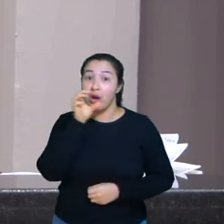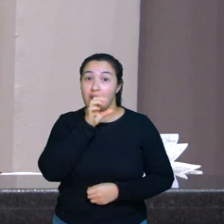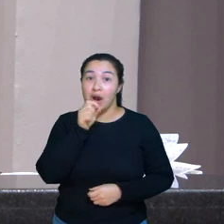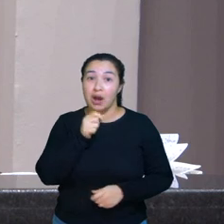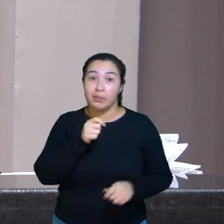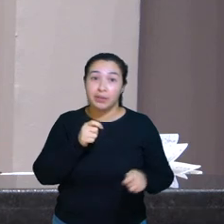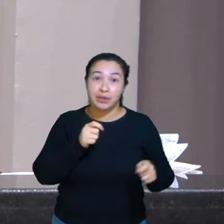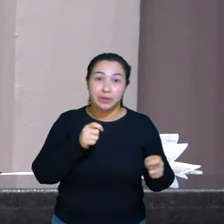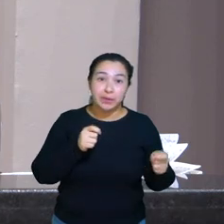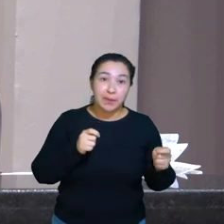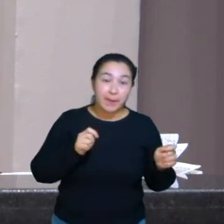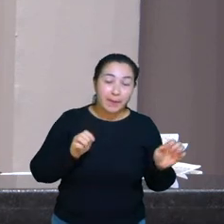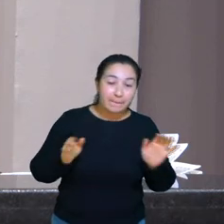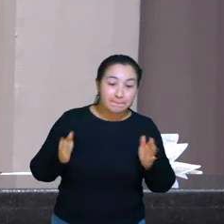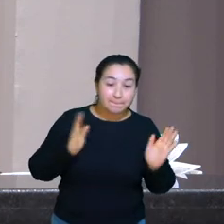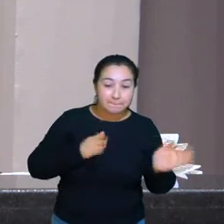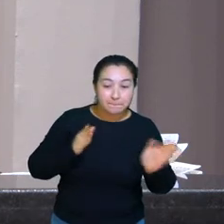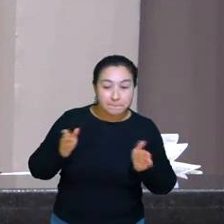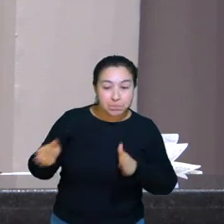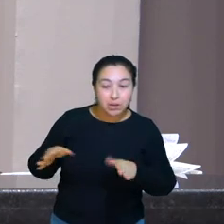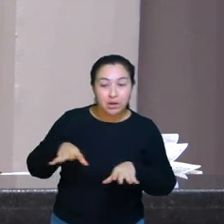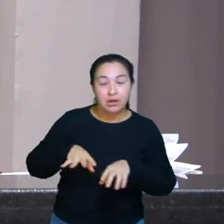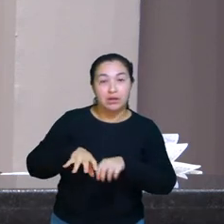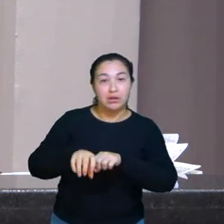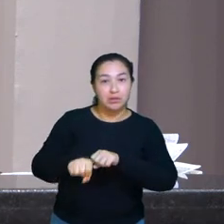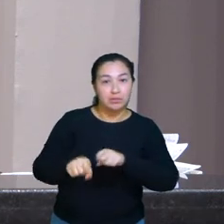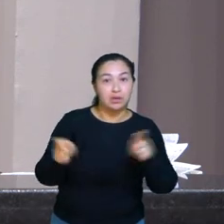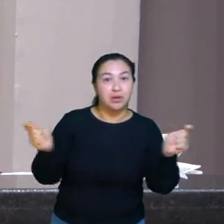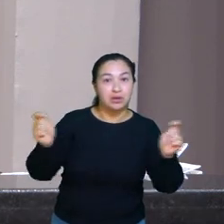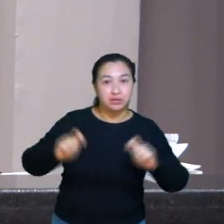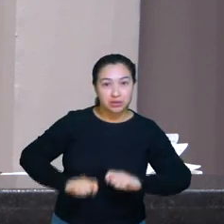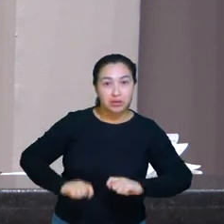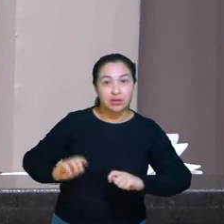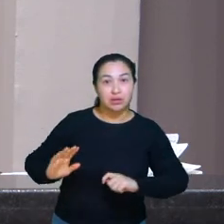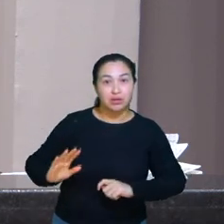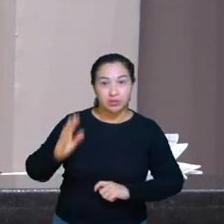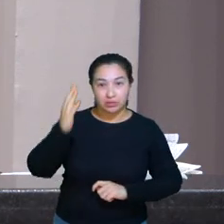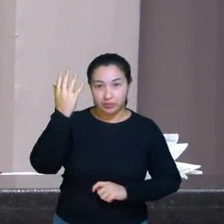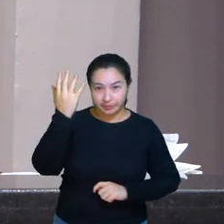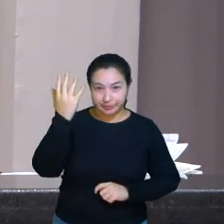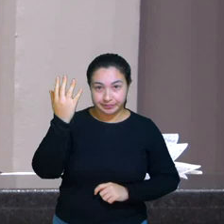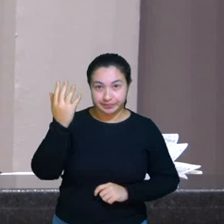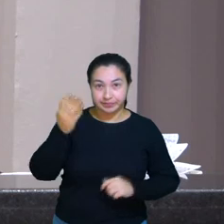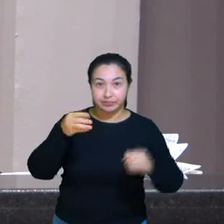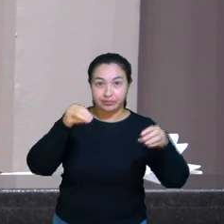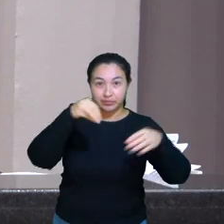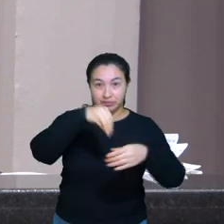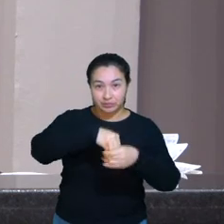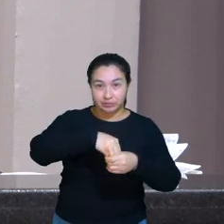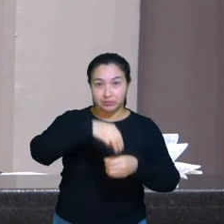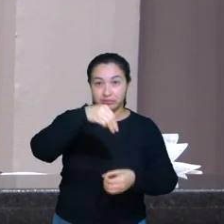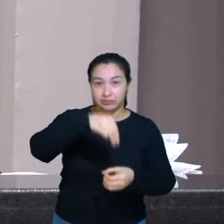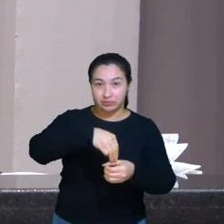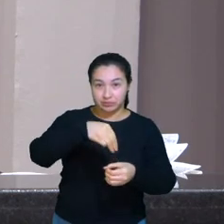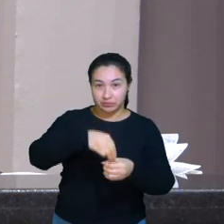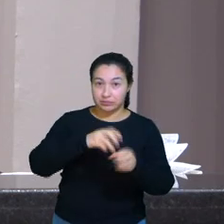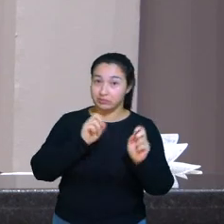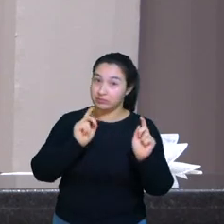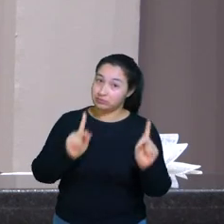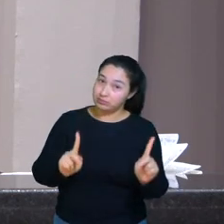Catarinense de ser para que a formação possa acontecer nos municípios não é